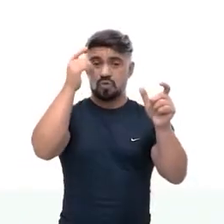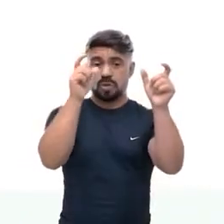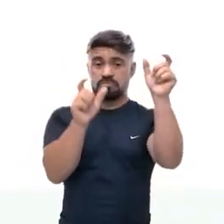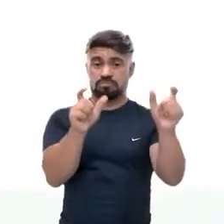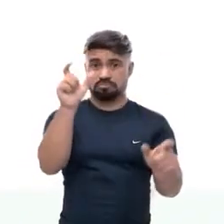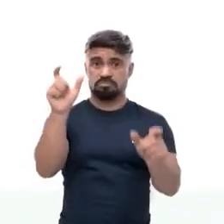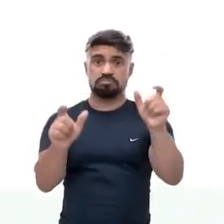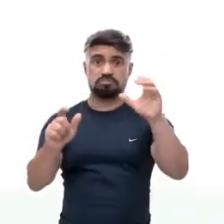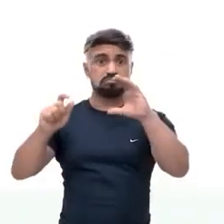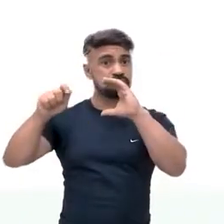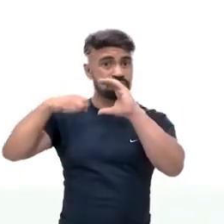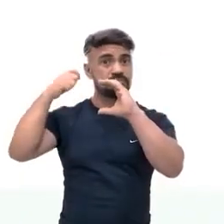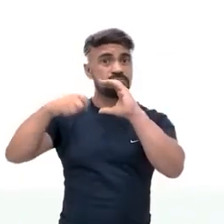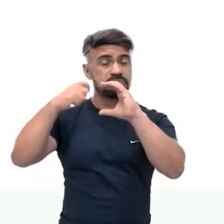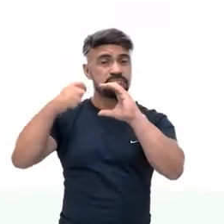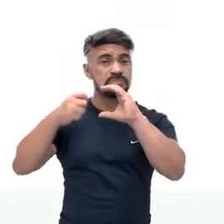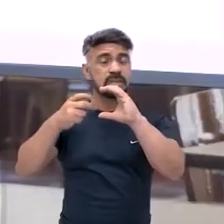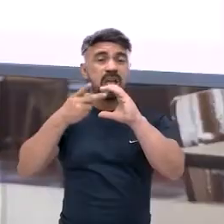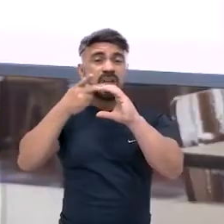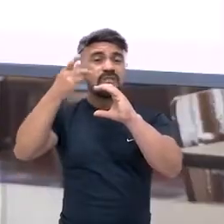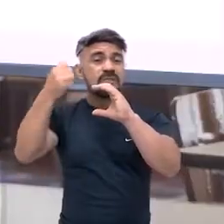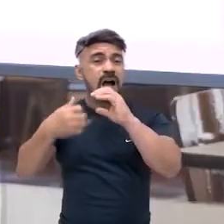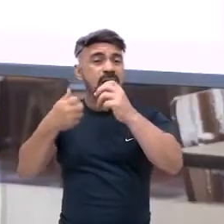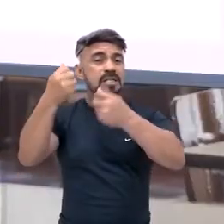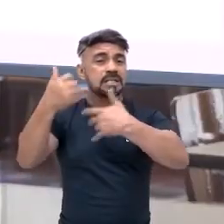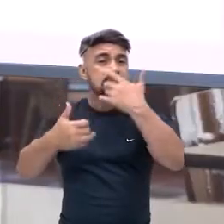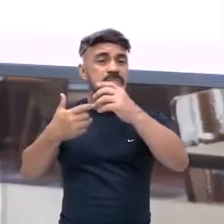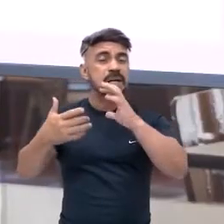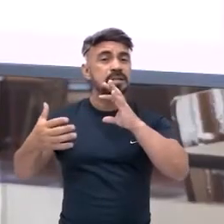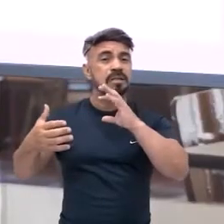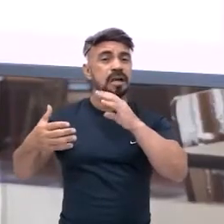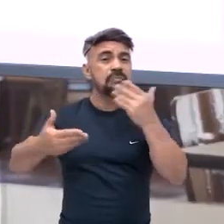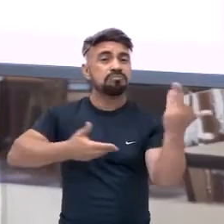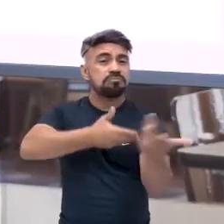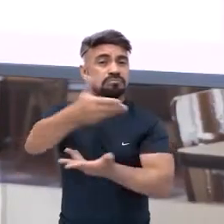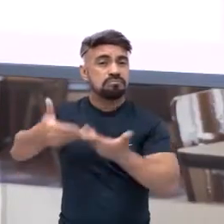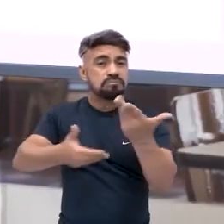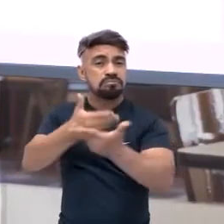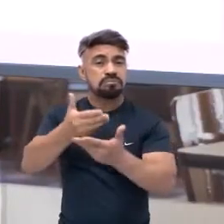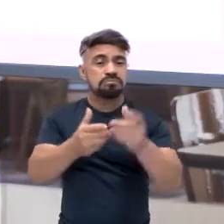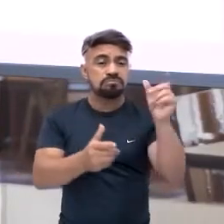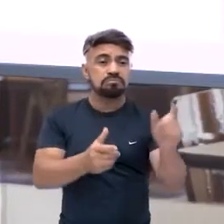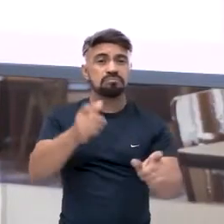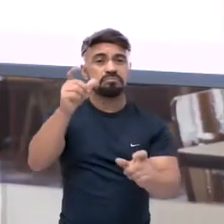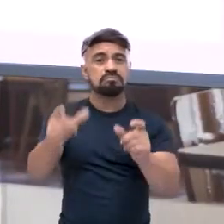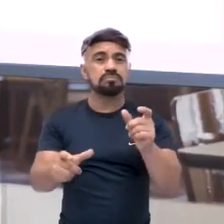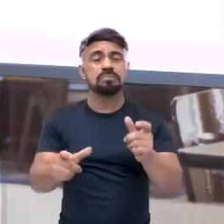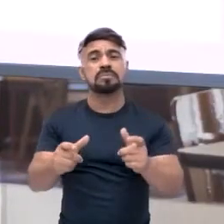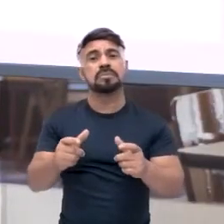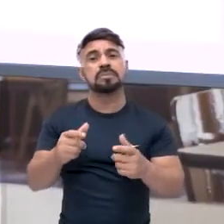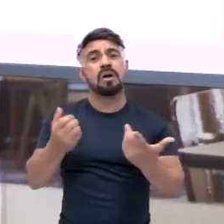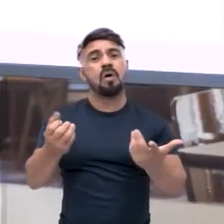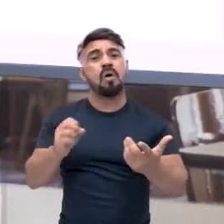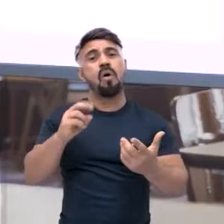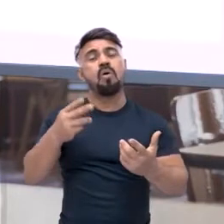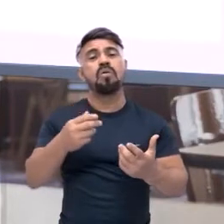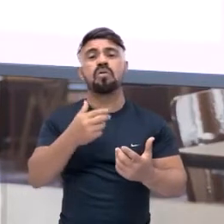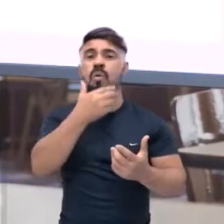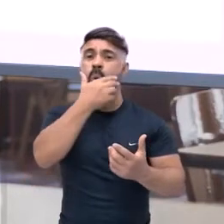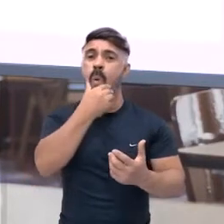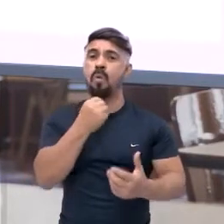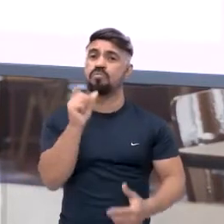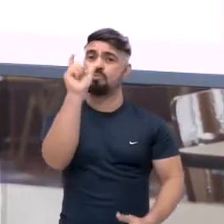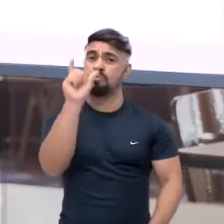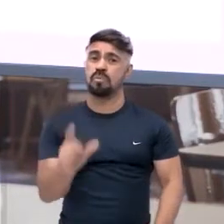atores, não é, que contam essa história, que interagem entre si. Pode ser um ator apenas, que é quando a